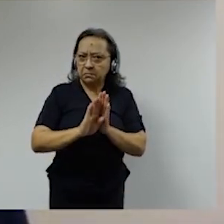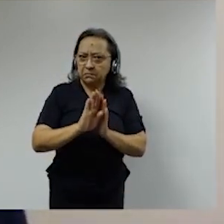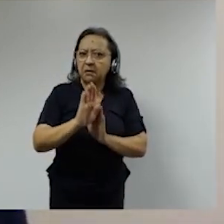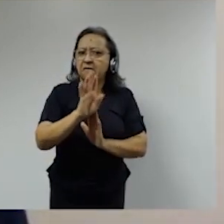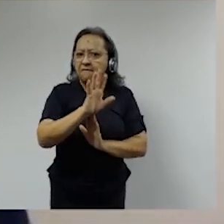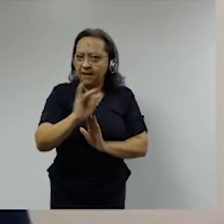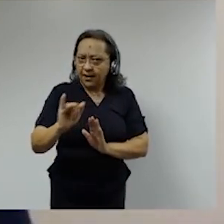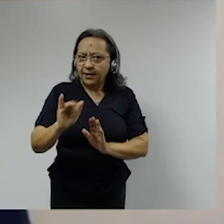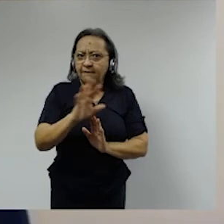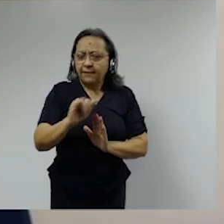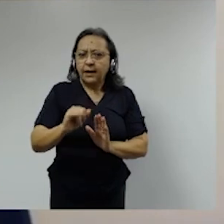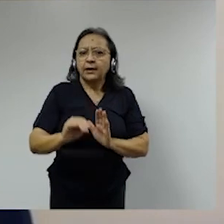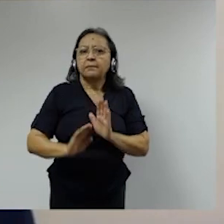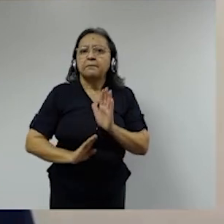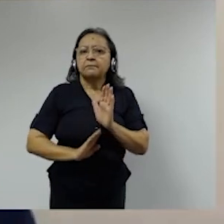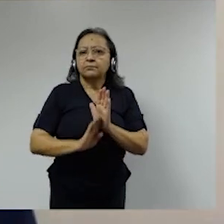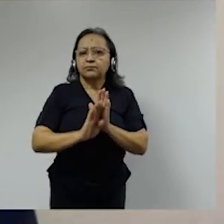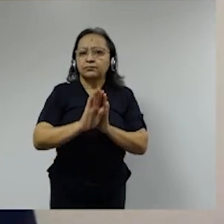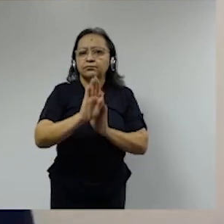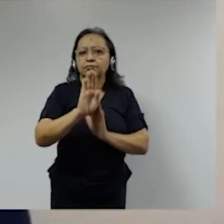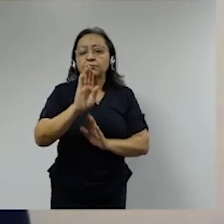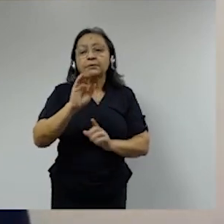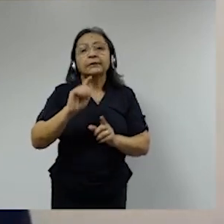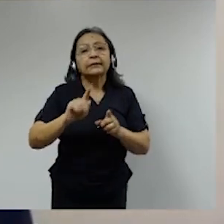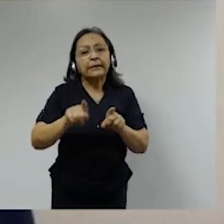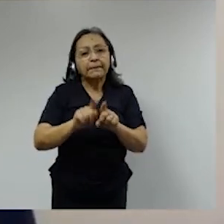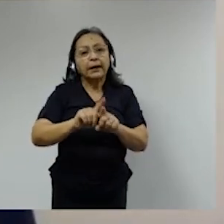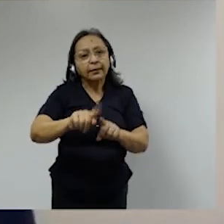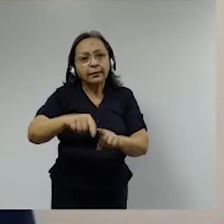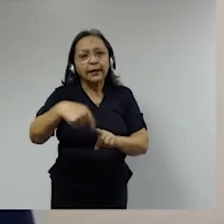corpo ainda, mesmo no pós-pandemia.